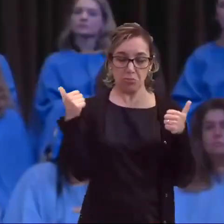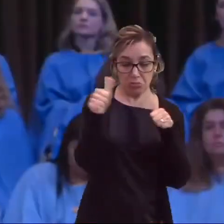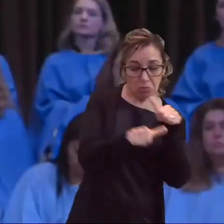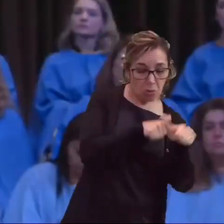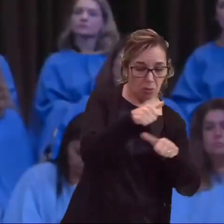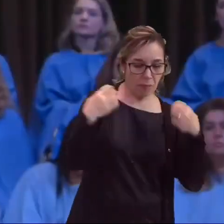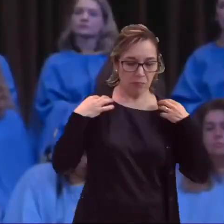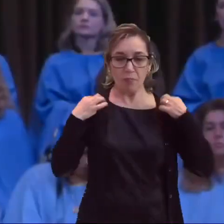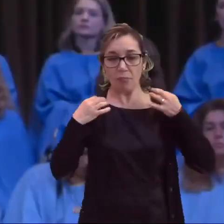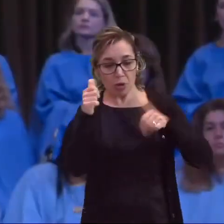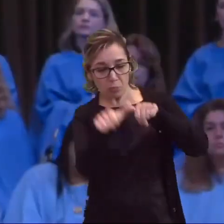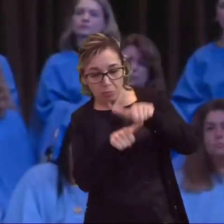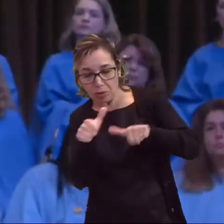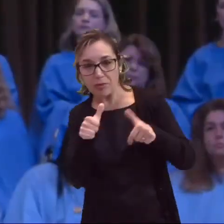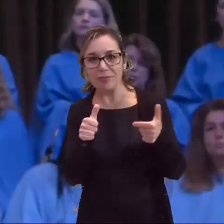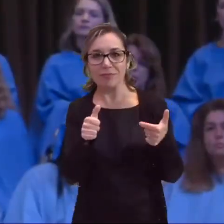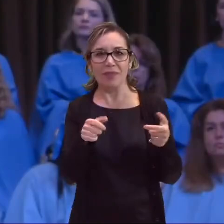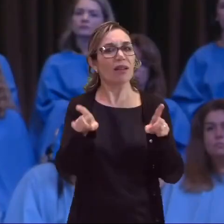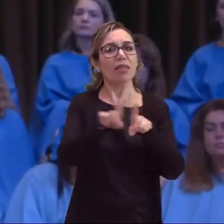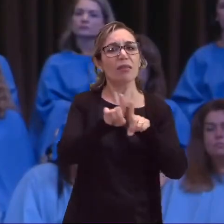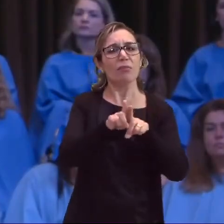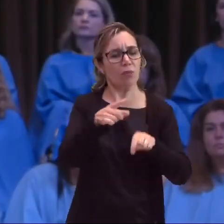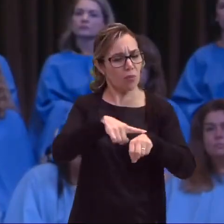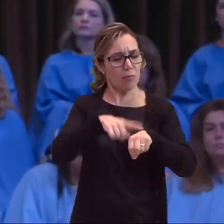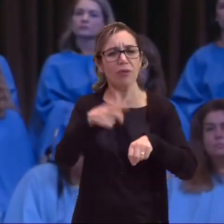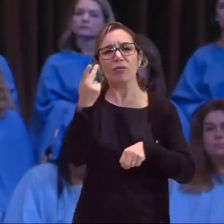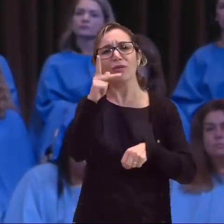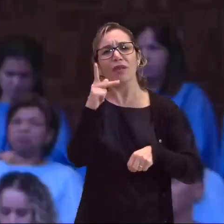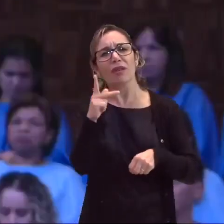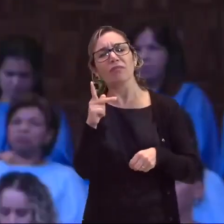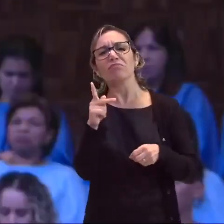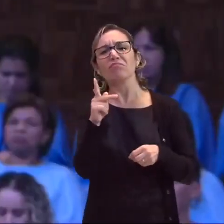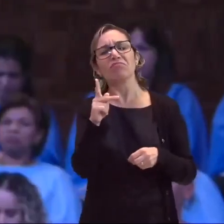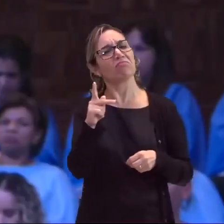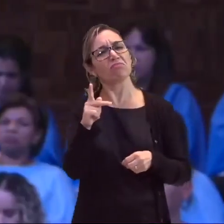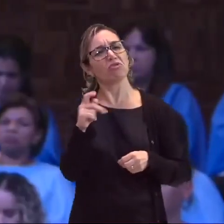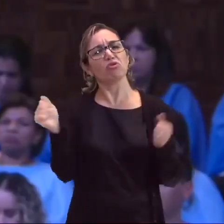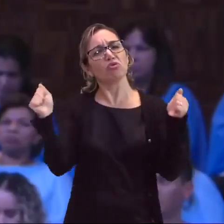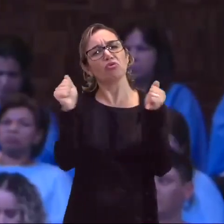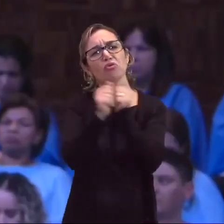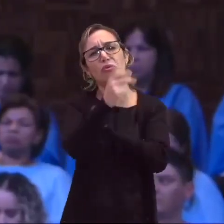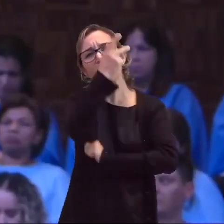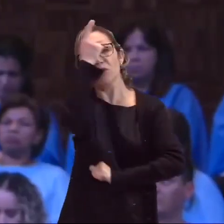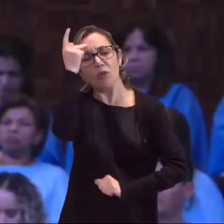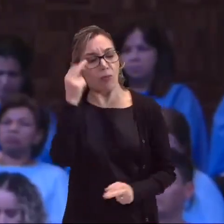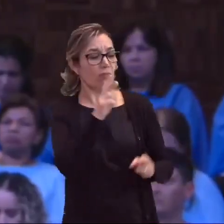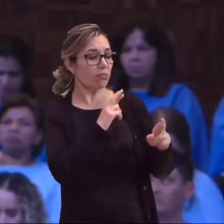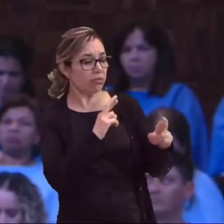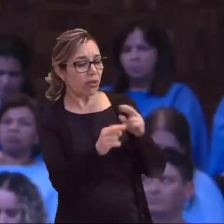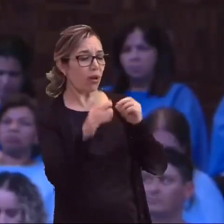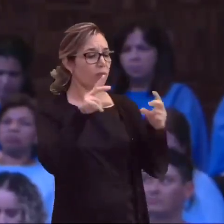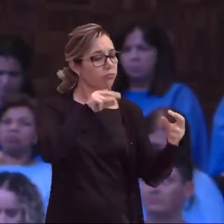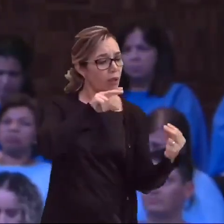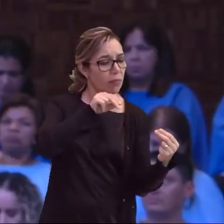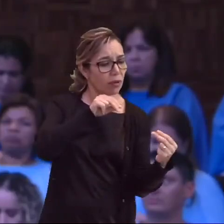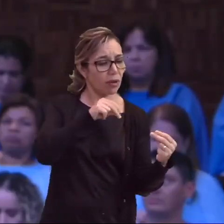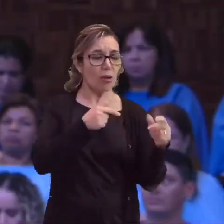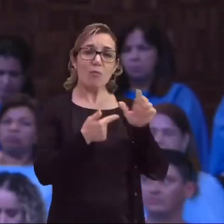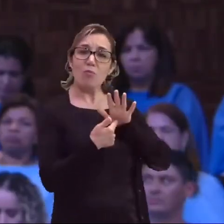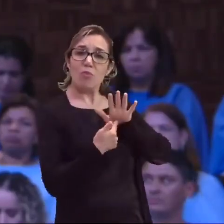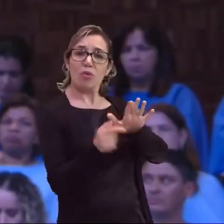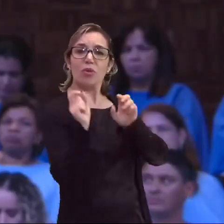momentos mais íntimos com uma pessoa amada é do quarto que a gente se